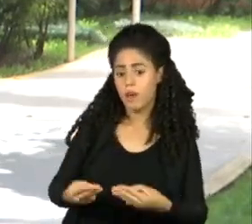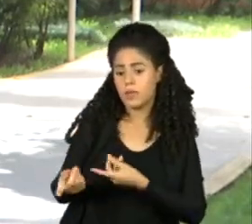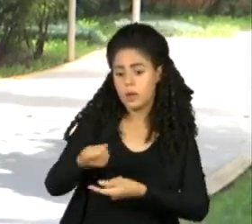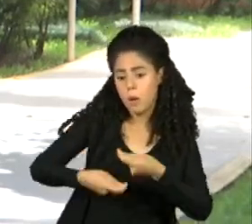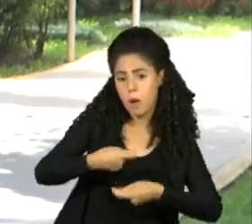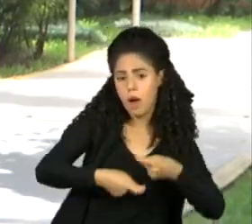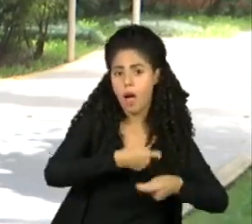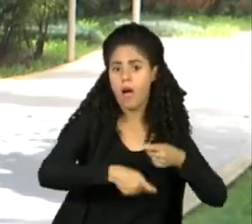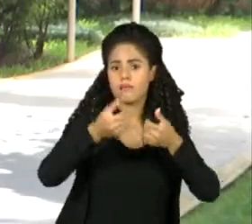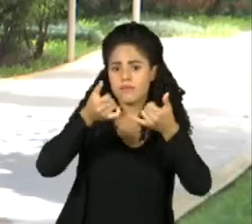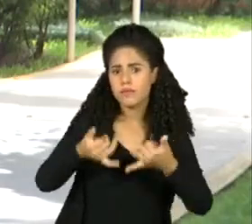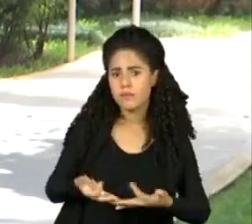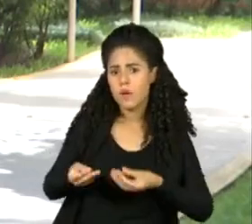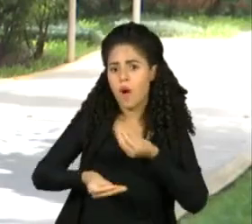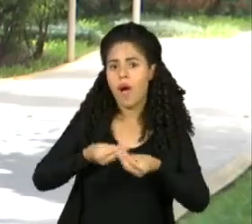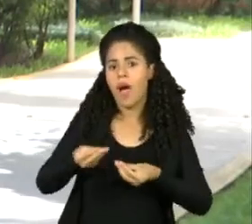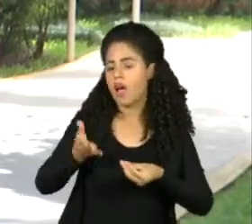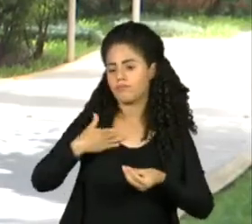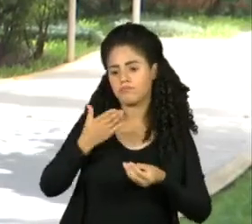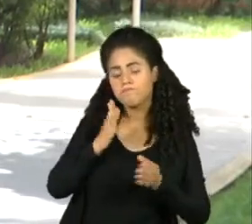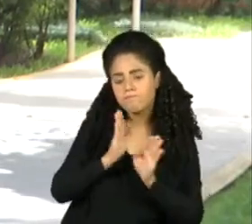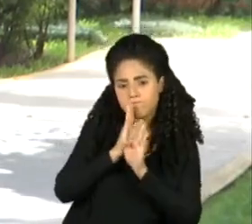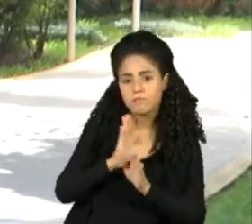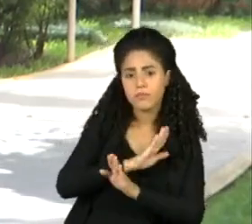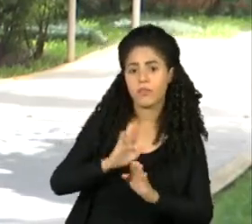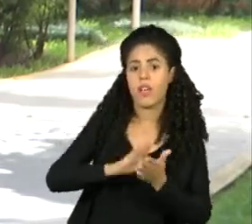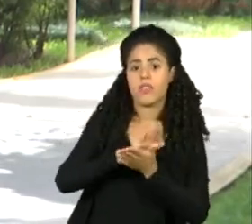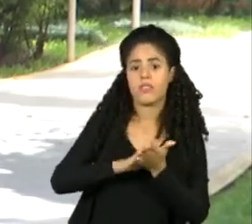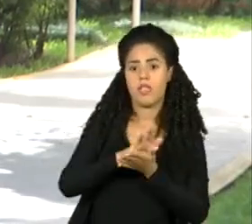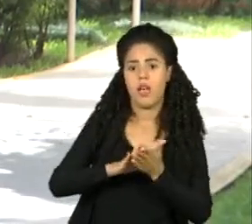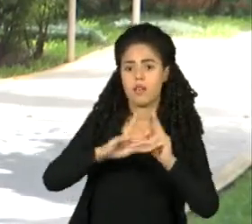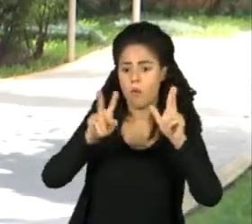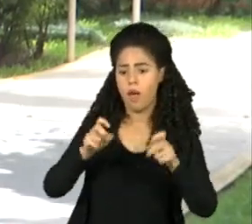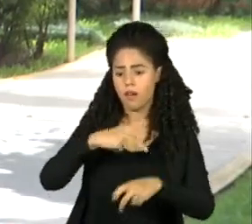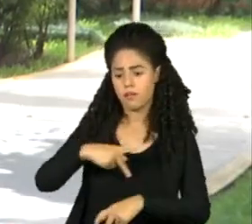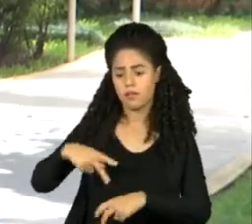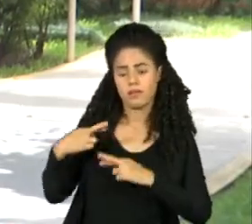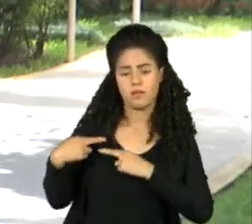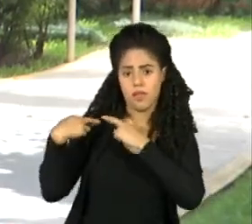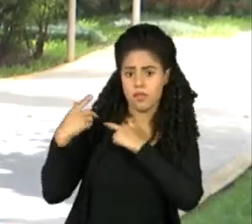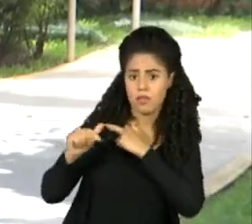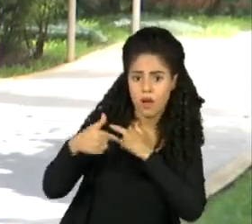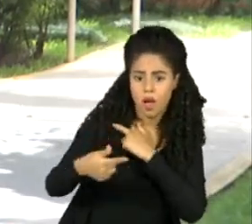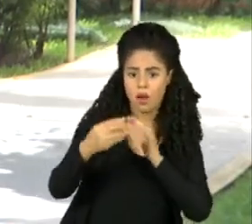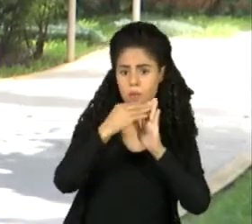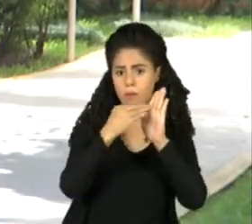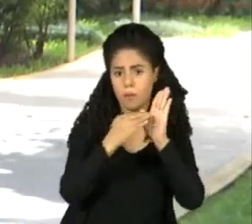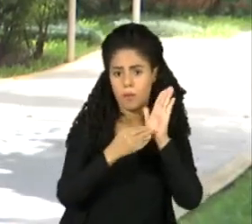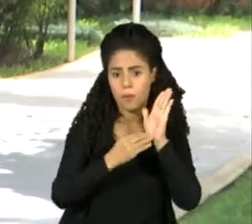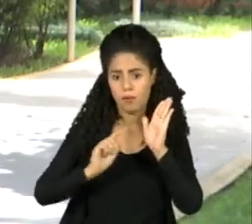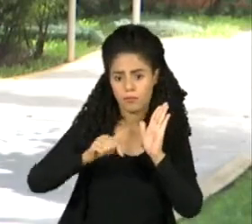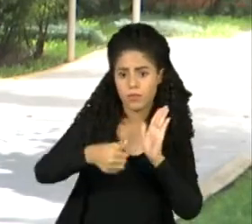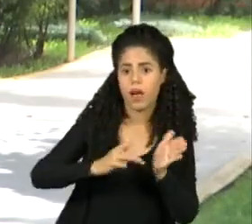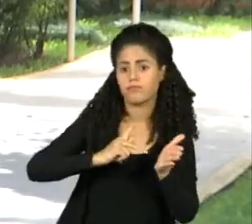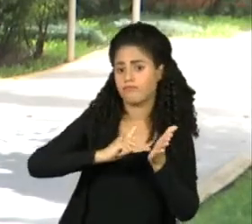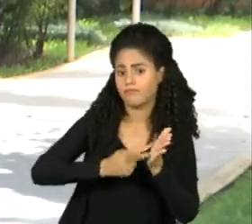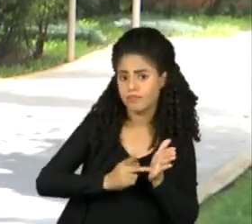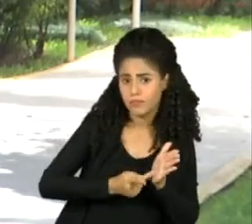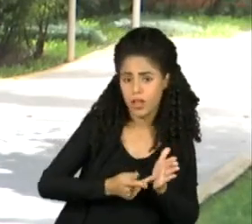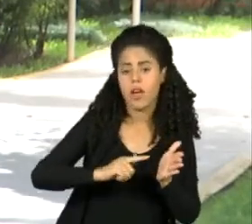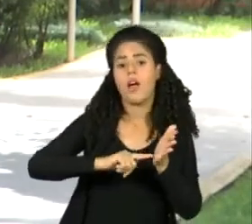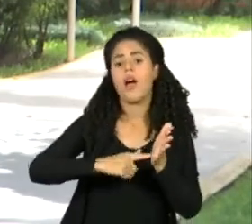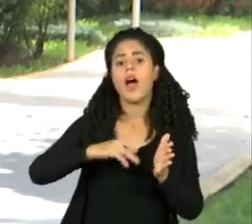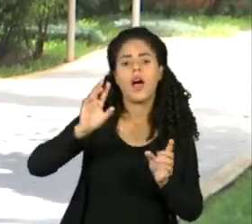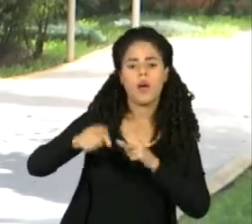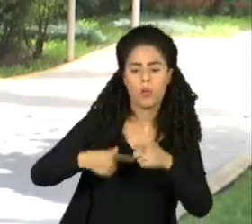Economia disse que não irá se manifestar sobre esse tema. O calendário definido pelos sindicatos ainda